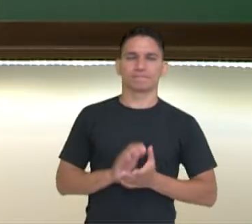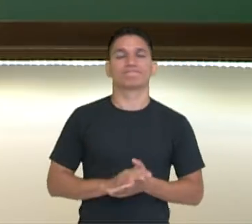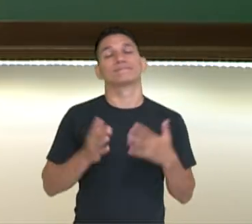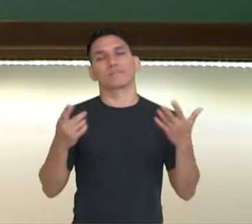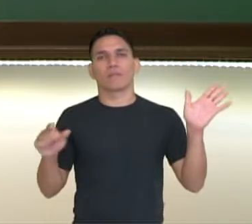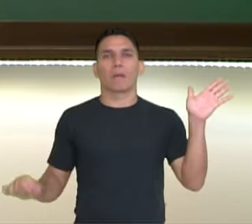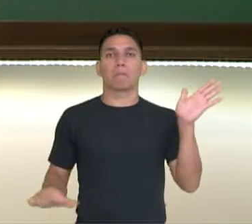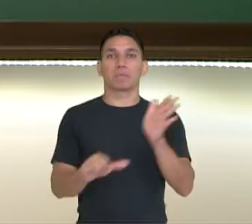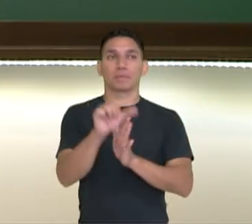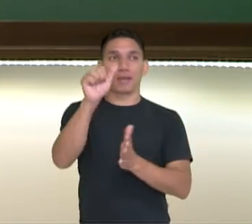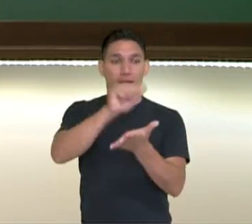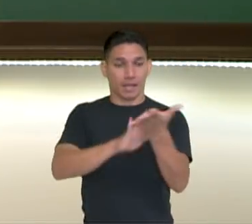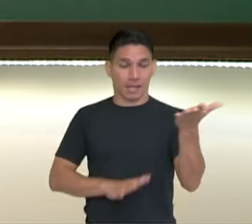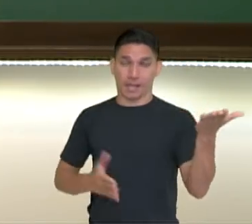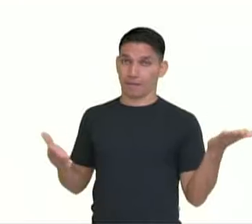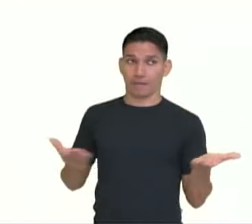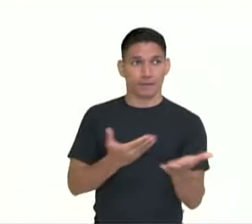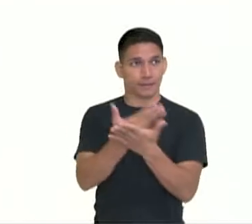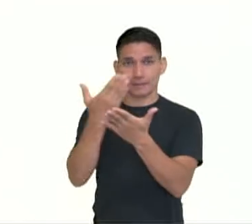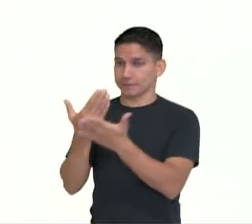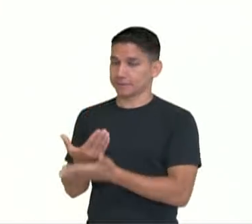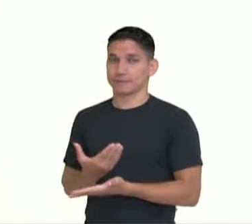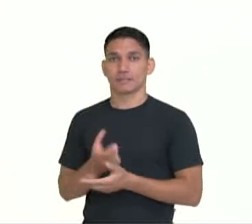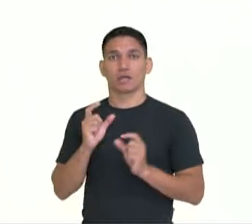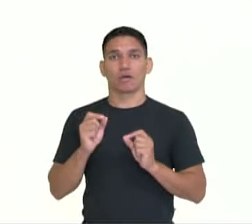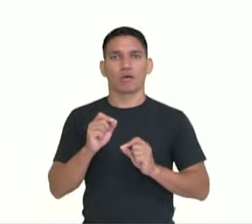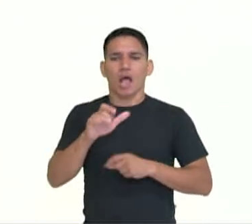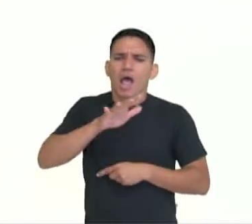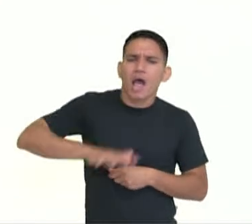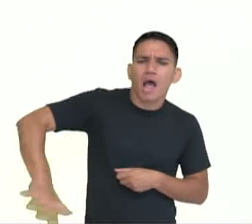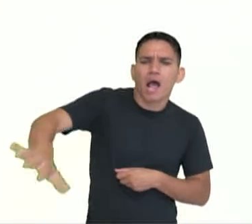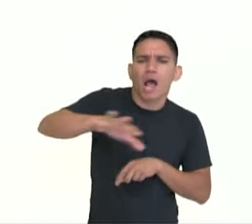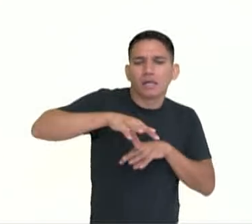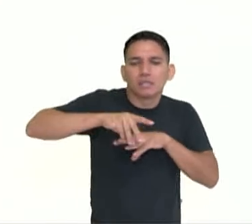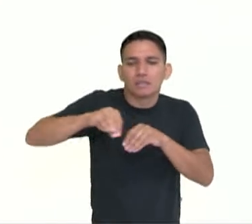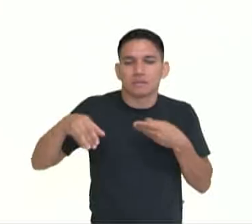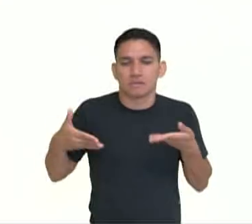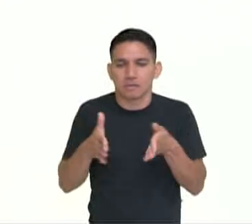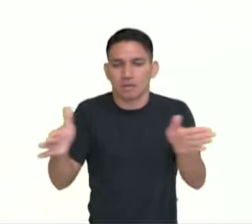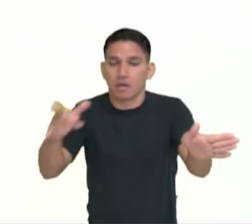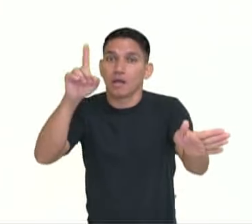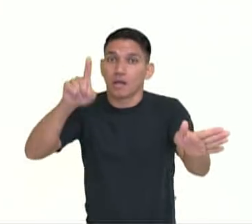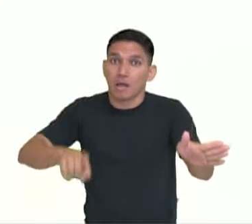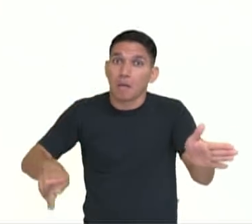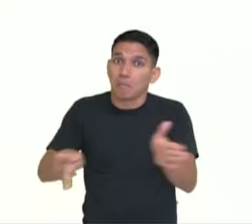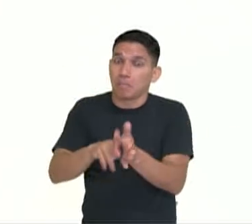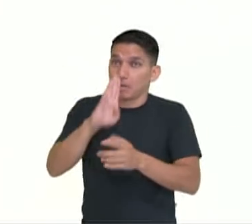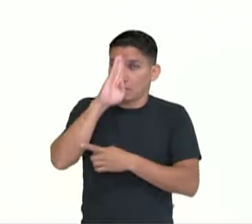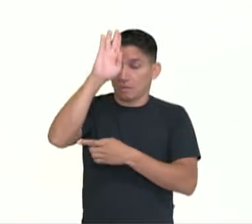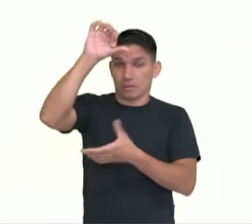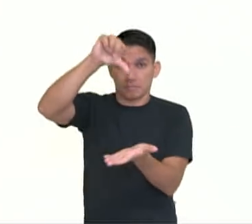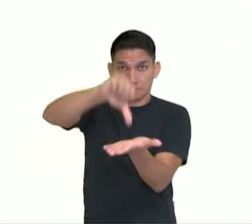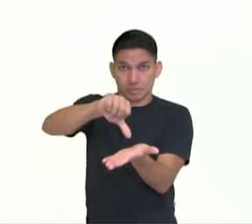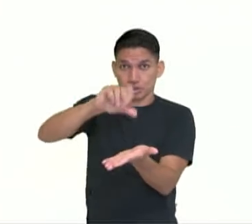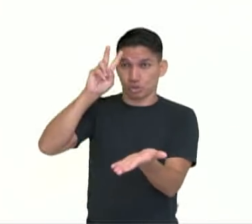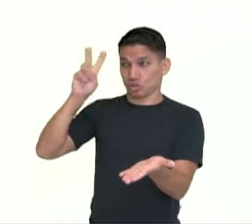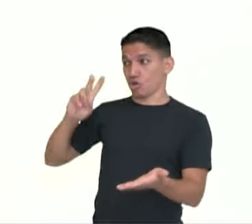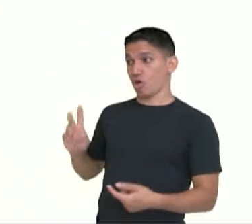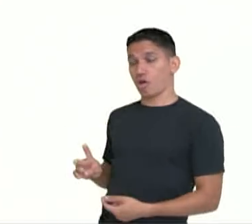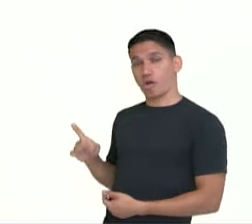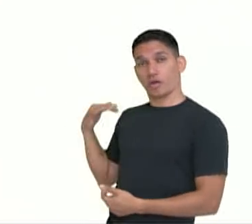para a nossa primeira atividade da aula de hoje. A região da Mesopotâmia ocupa um lugar central na história da humanidade.